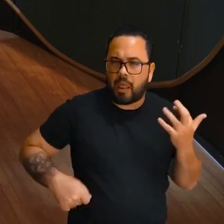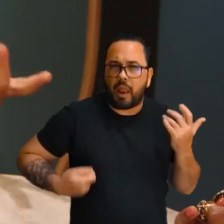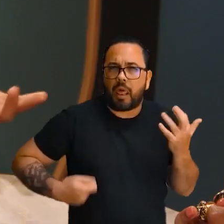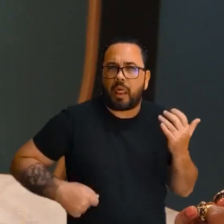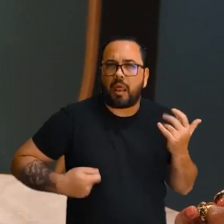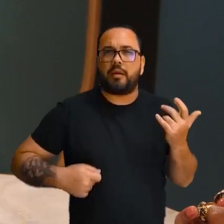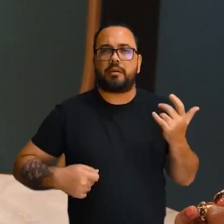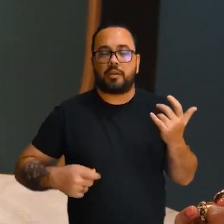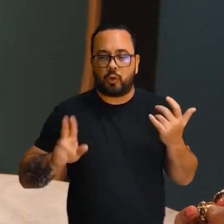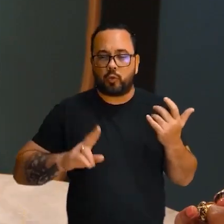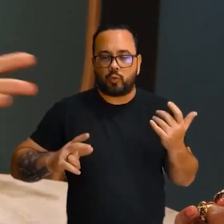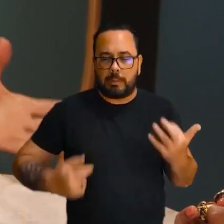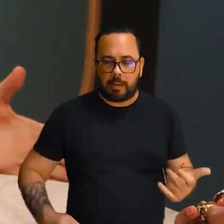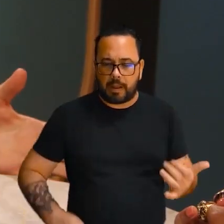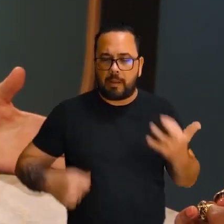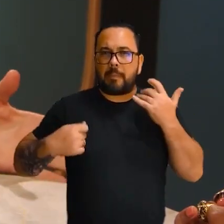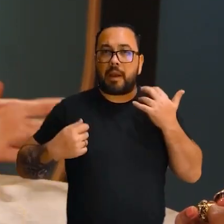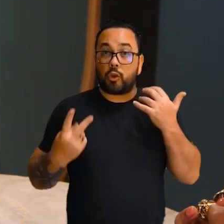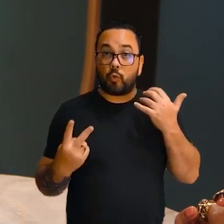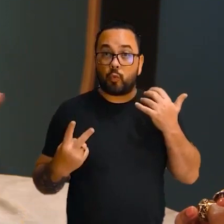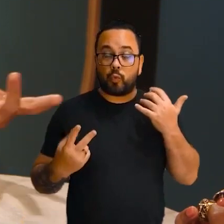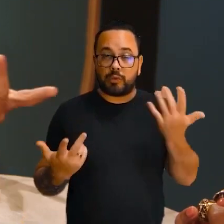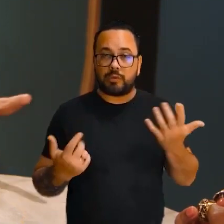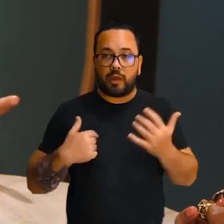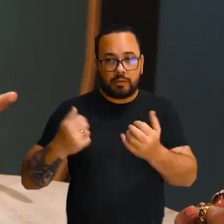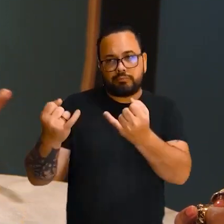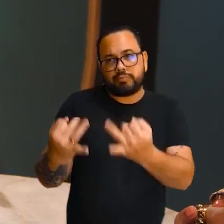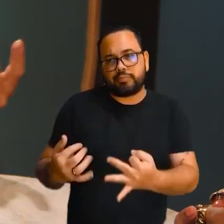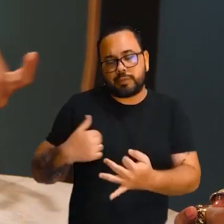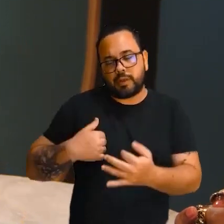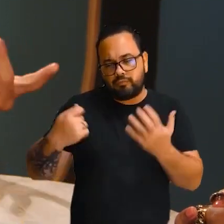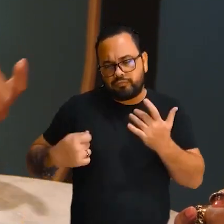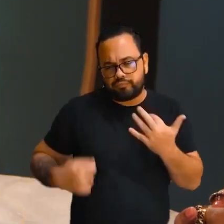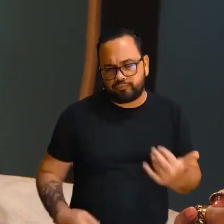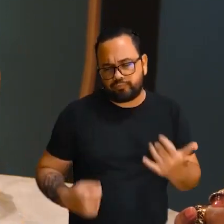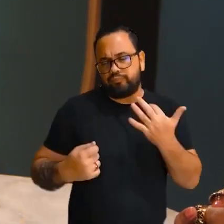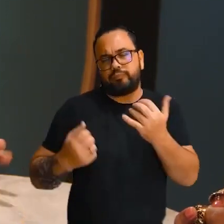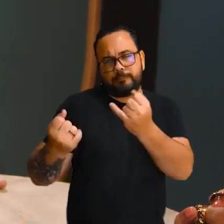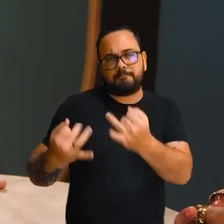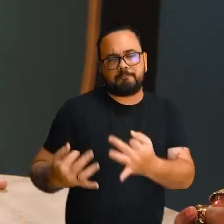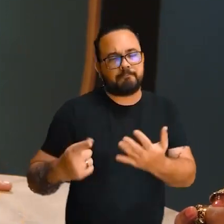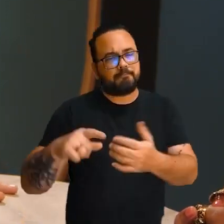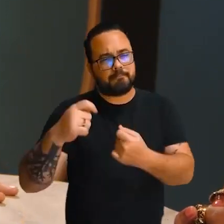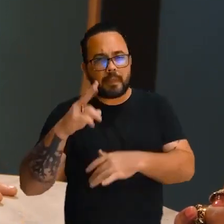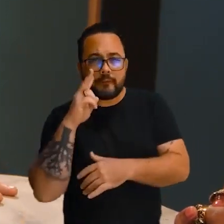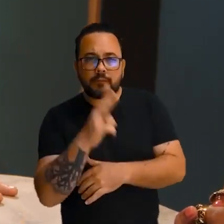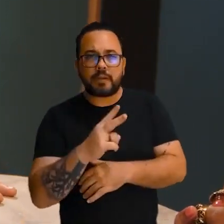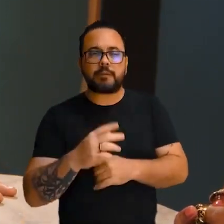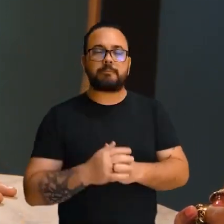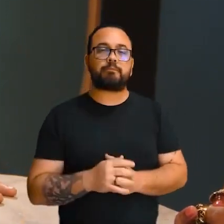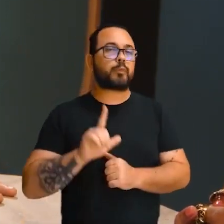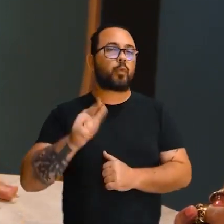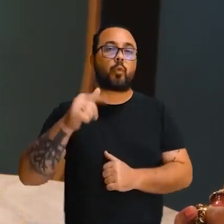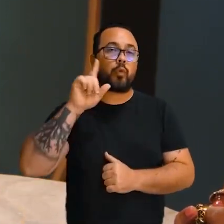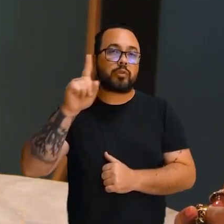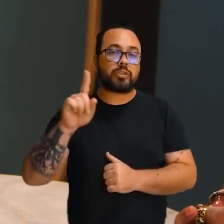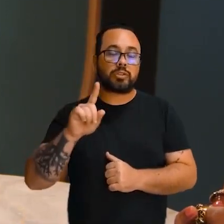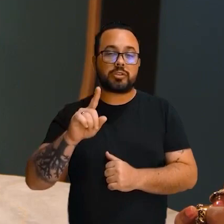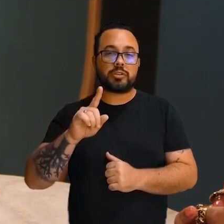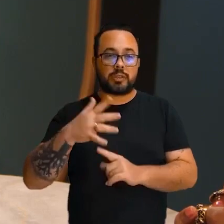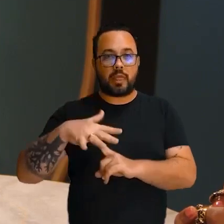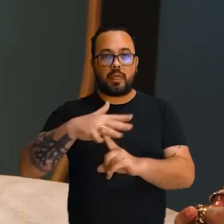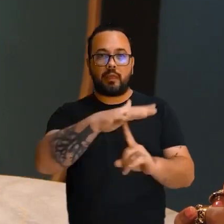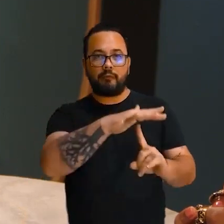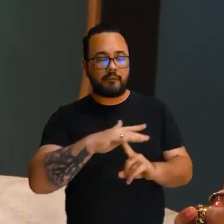Pô, toco duas. Uhum. Comecei a falar meu currículo. Não, toco duas ao mesmo tempo ali, né? Você tem que ver. Uhum. No dia seguinte, na feira, resumindo,